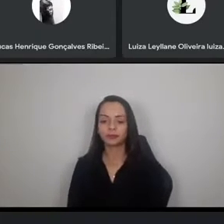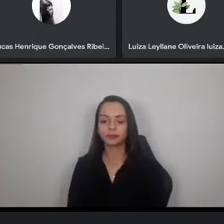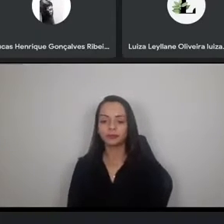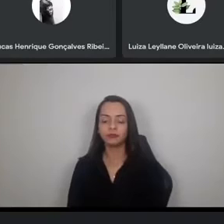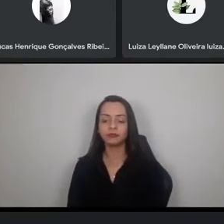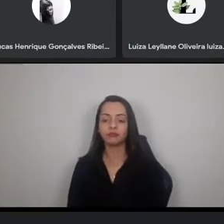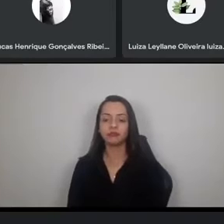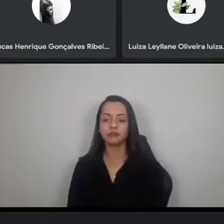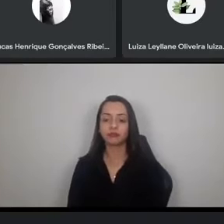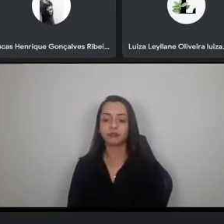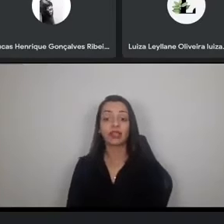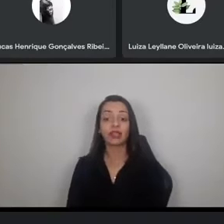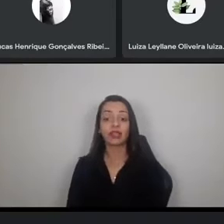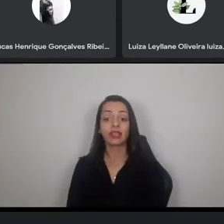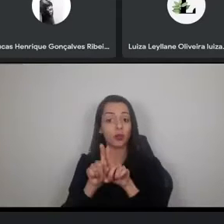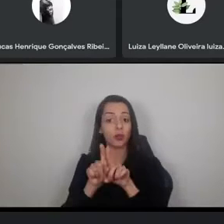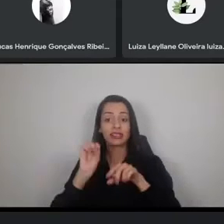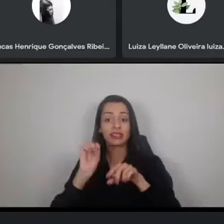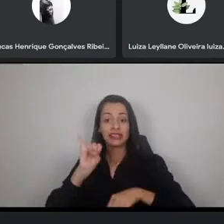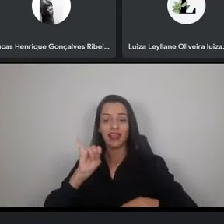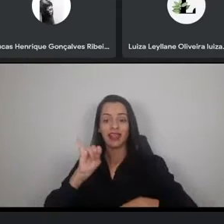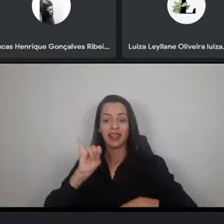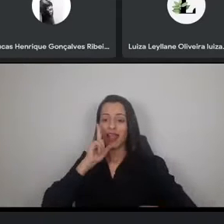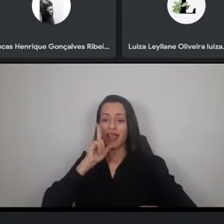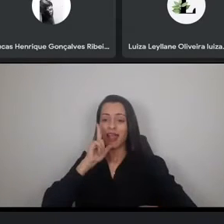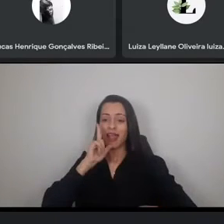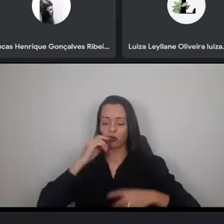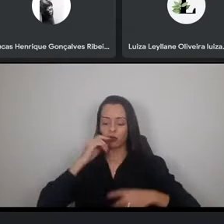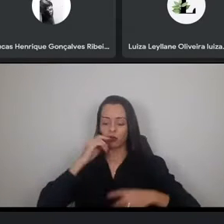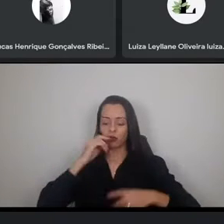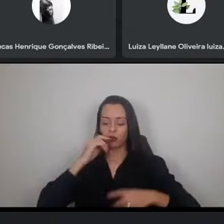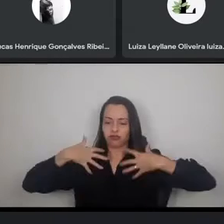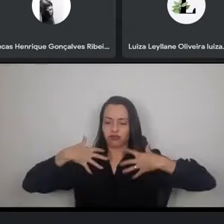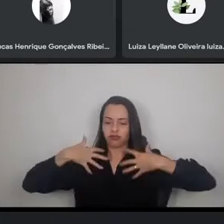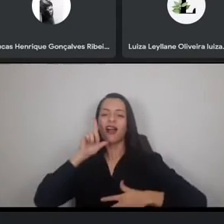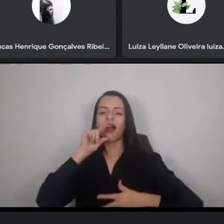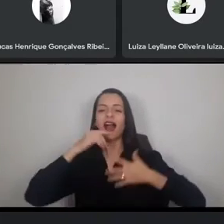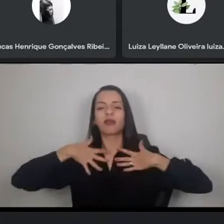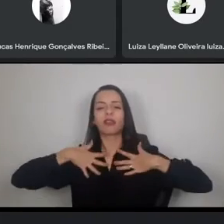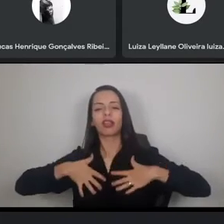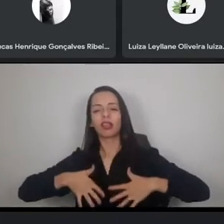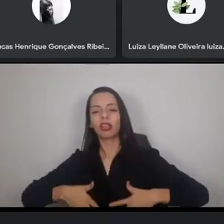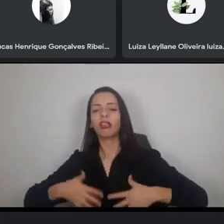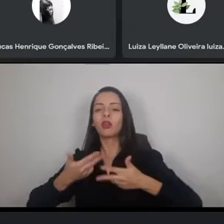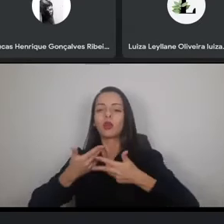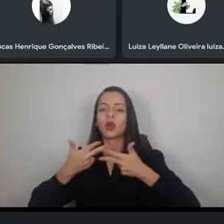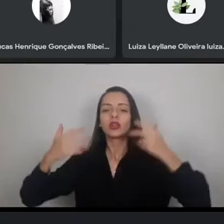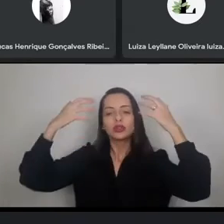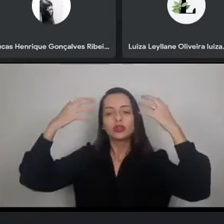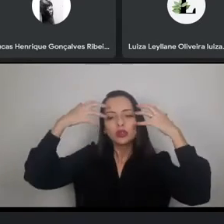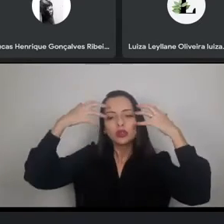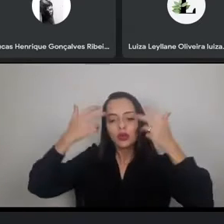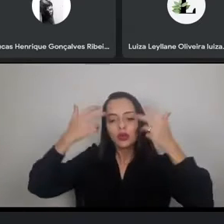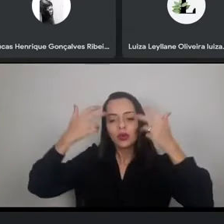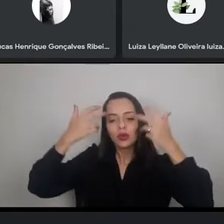elétrica com o corpo molhado. Por quê? A água destilada, a água pura, ela não